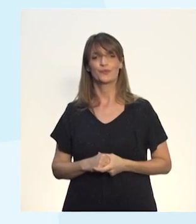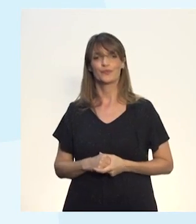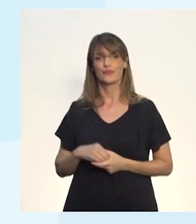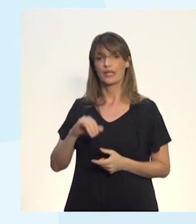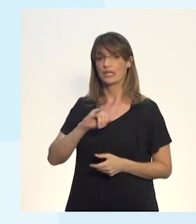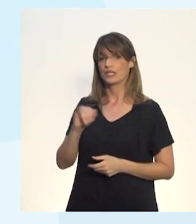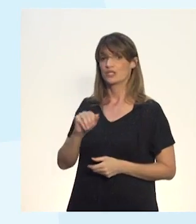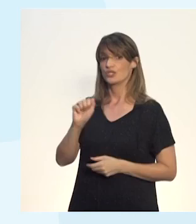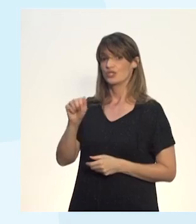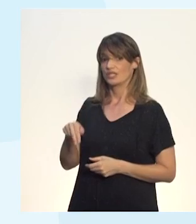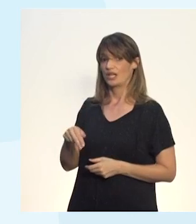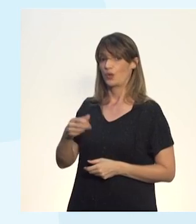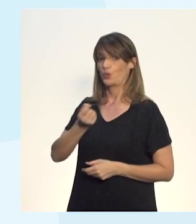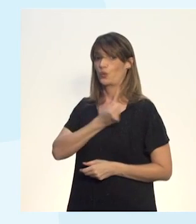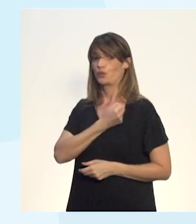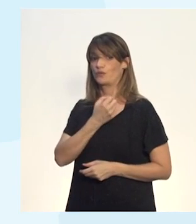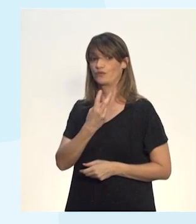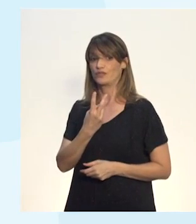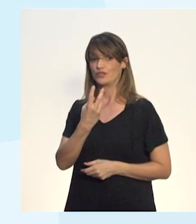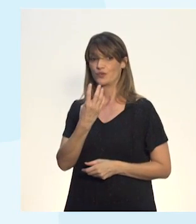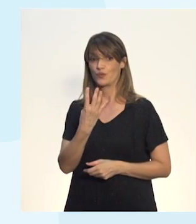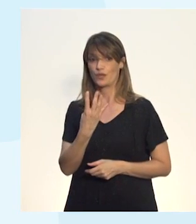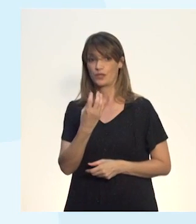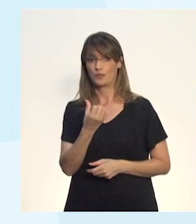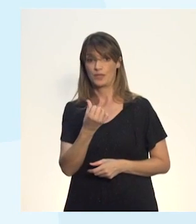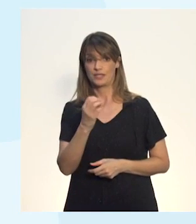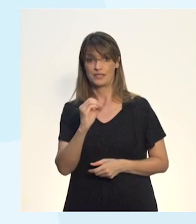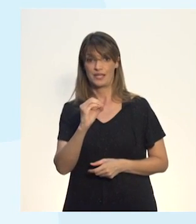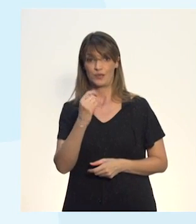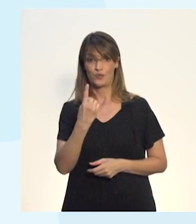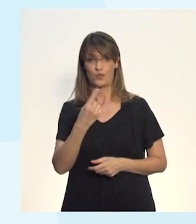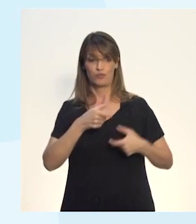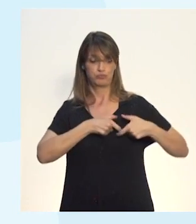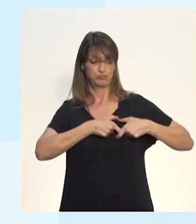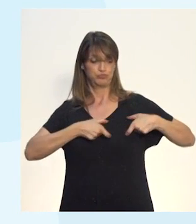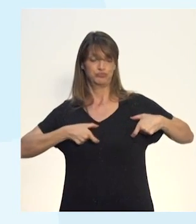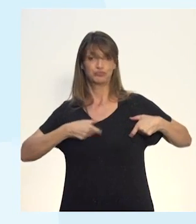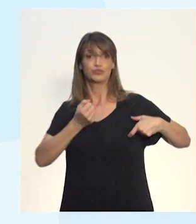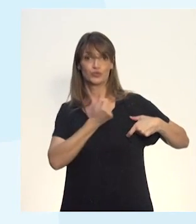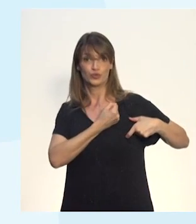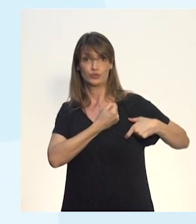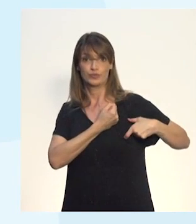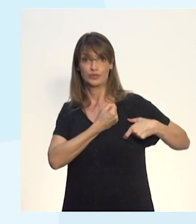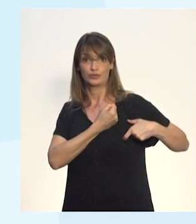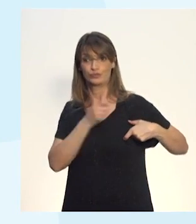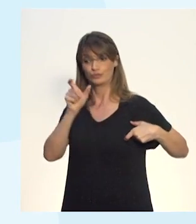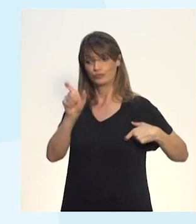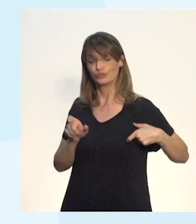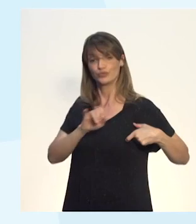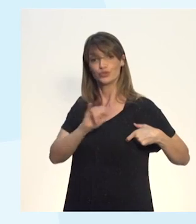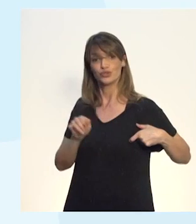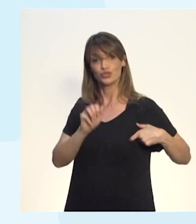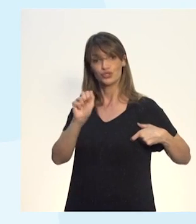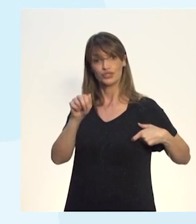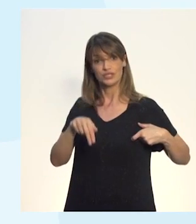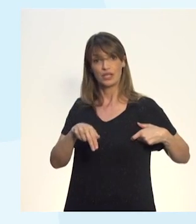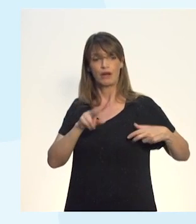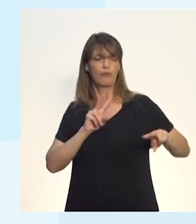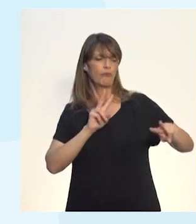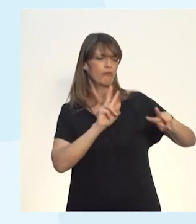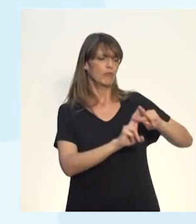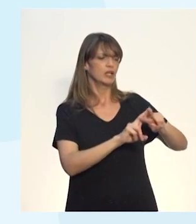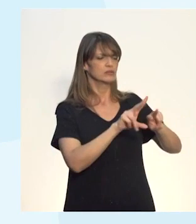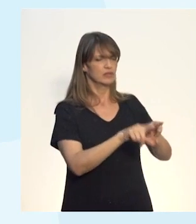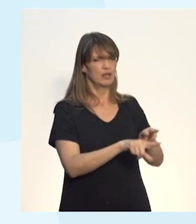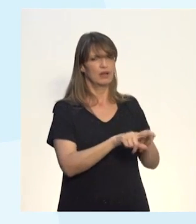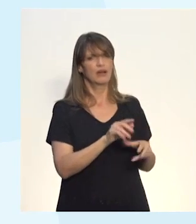sob o número 24601. Esse é o número de identificação dele, né? Então, Jean Valjean está lá preso, Javert